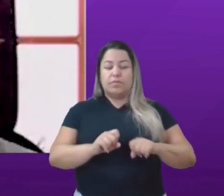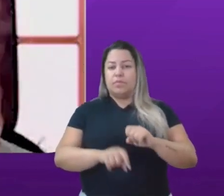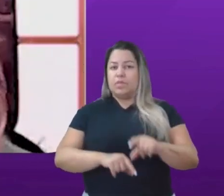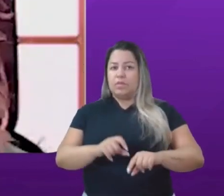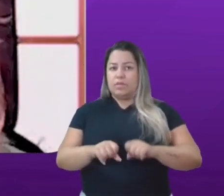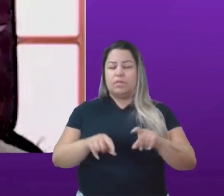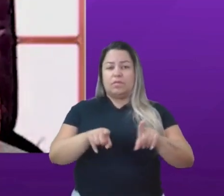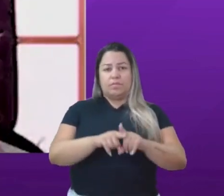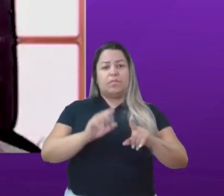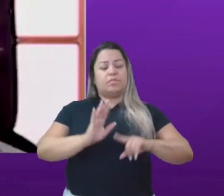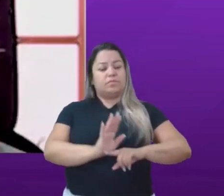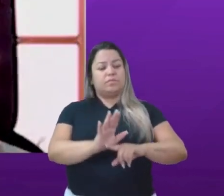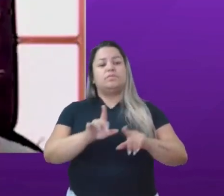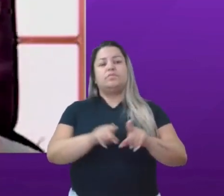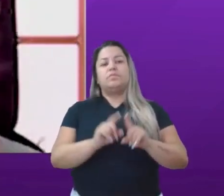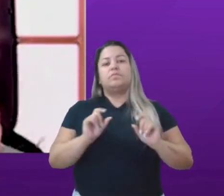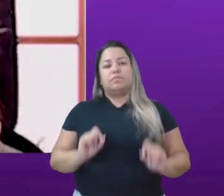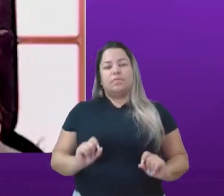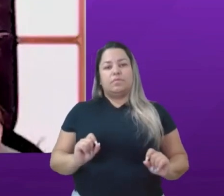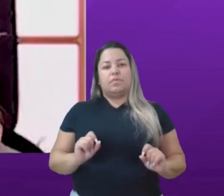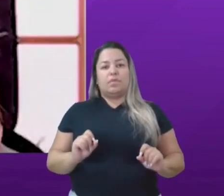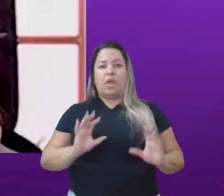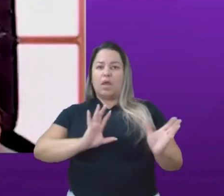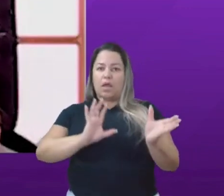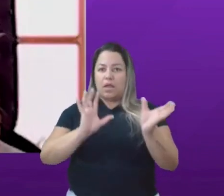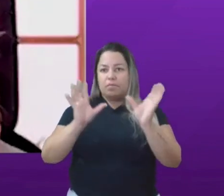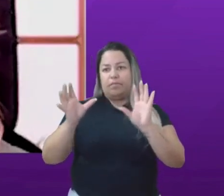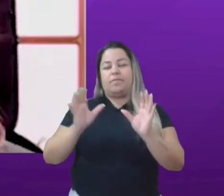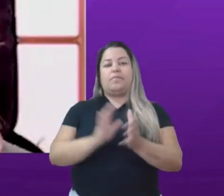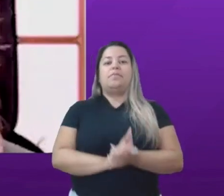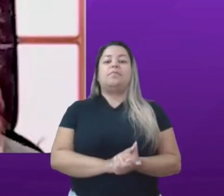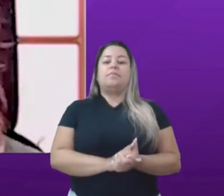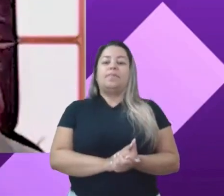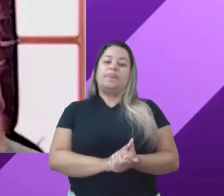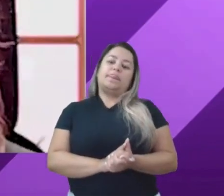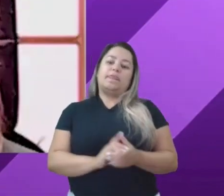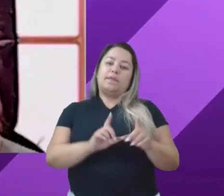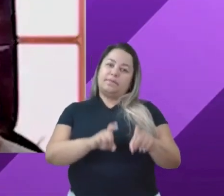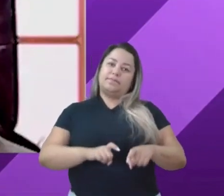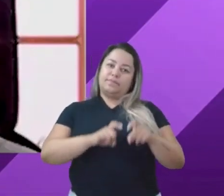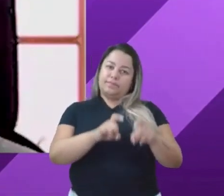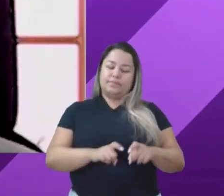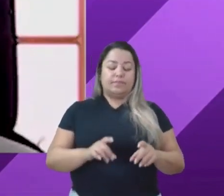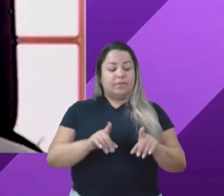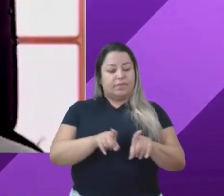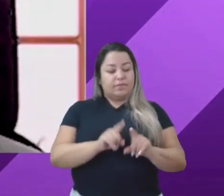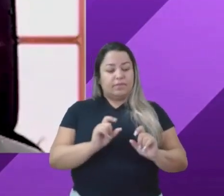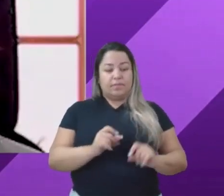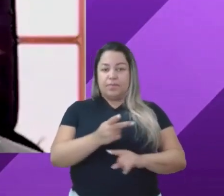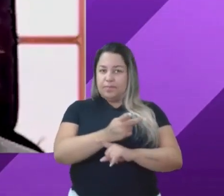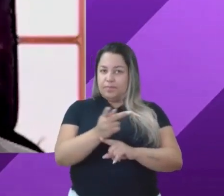enquanto contribui para mitigar a crise climática. A agroecologia é uma forma de cultivo que